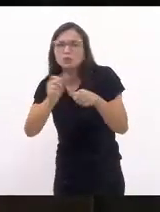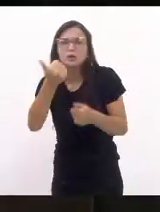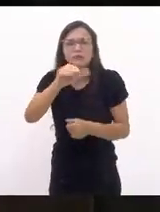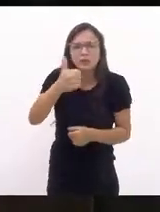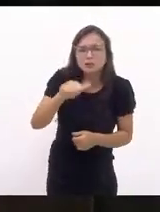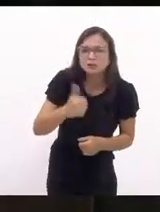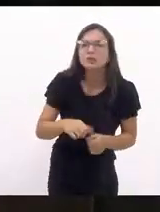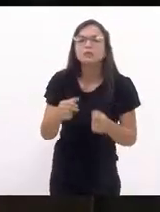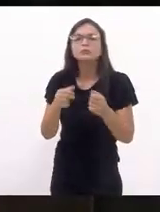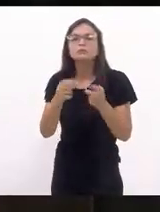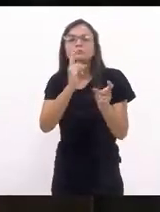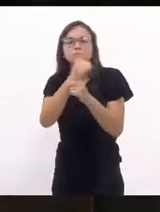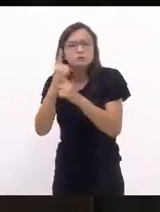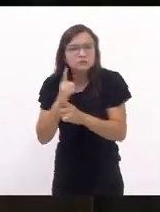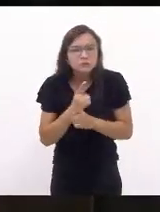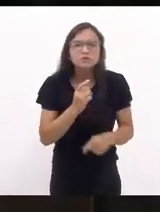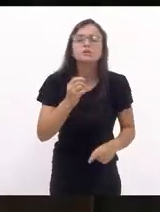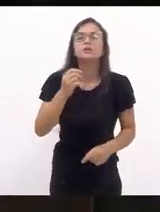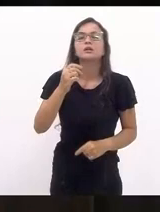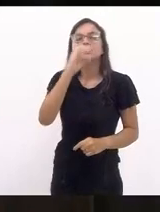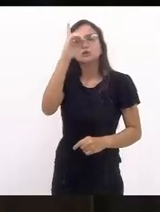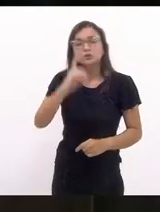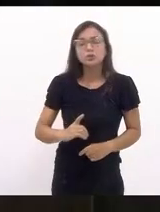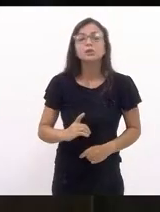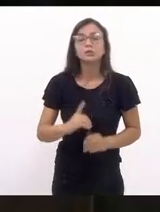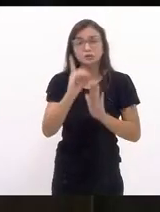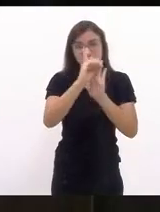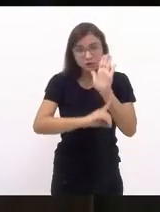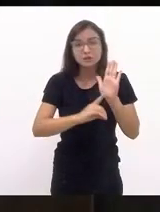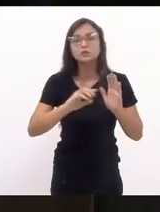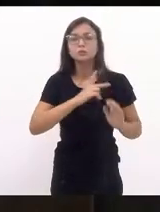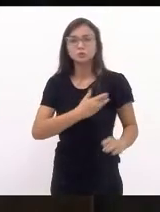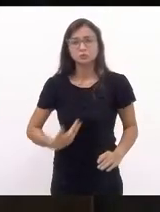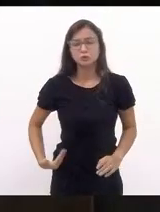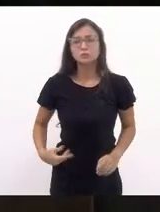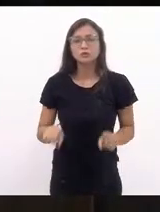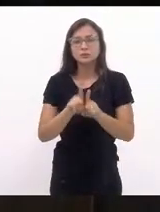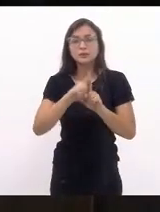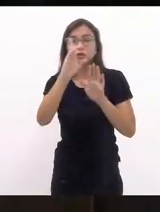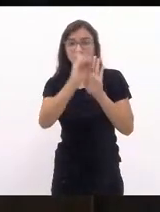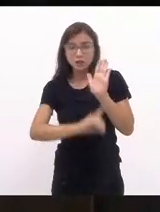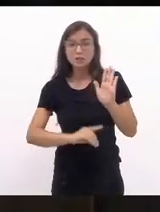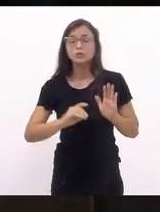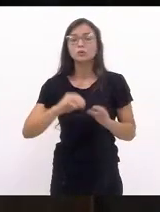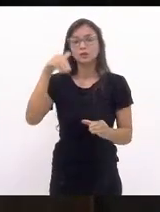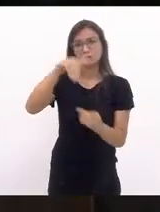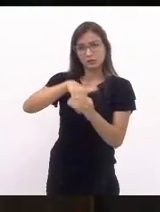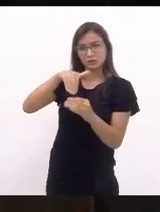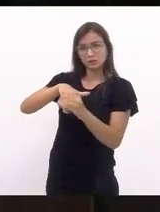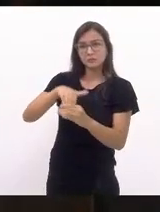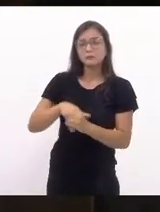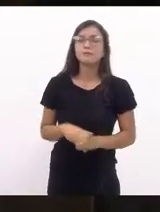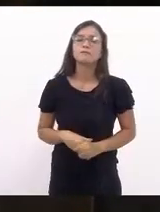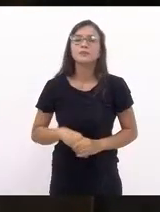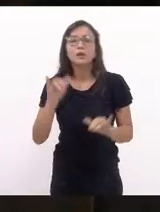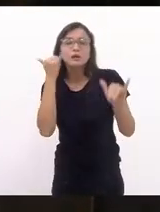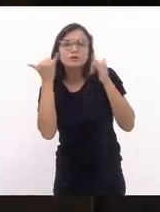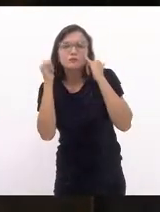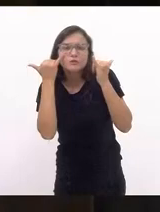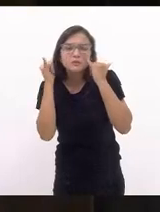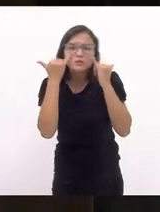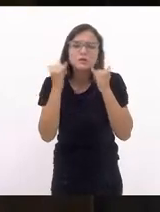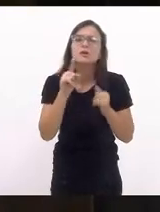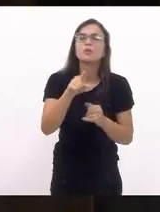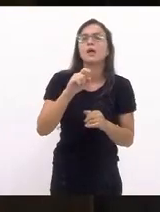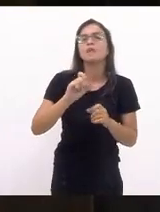primeiro encontro sobre direito eleitora a informação gestão assume diretoria geral de